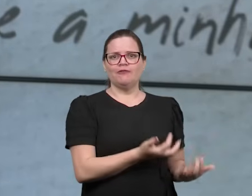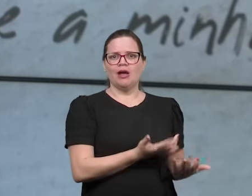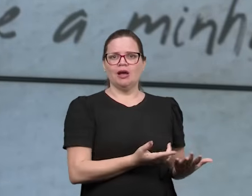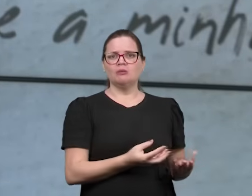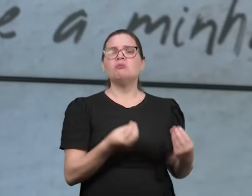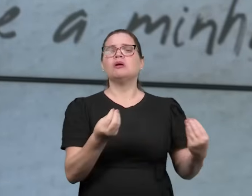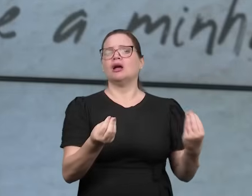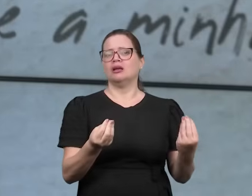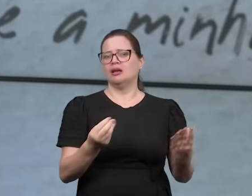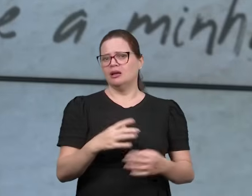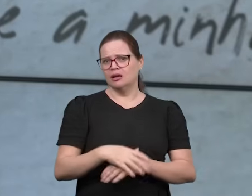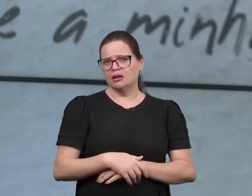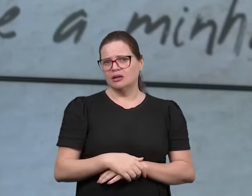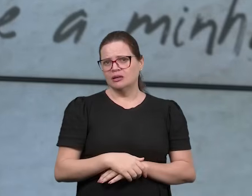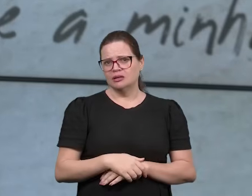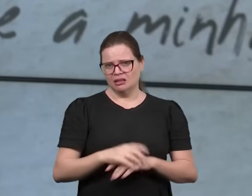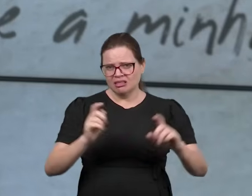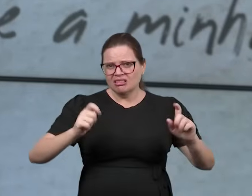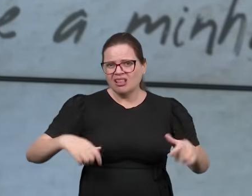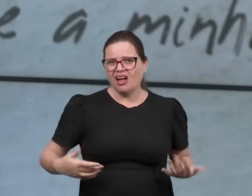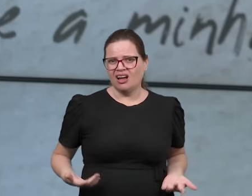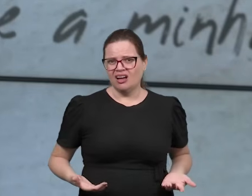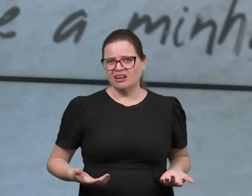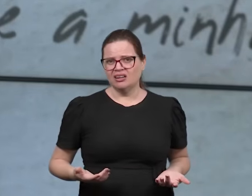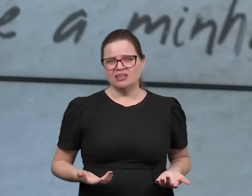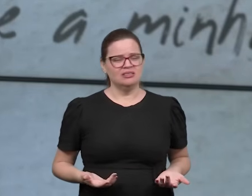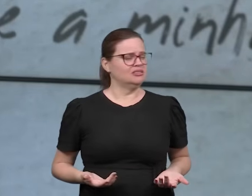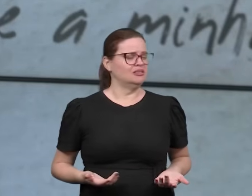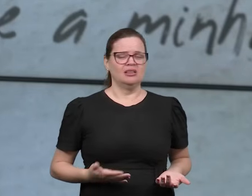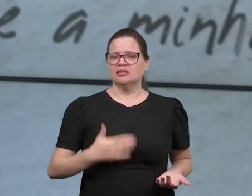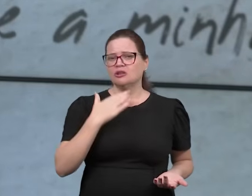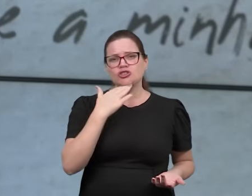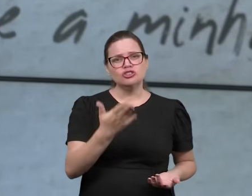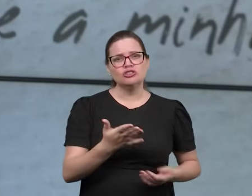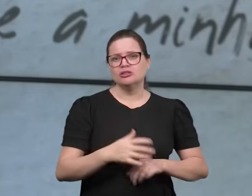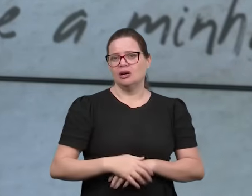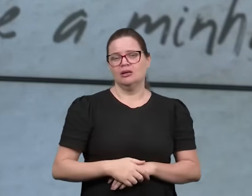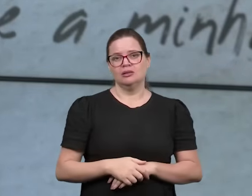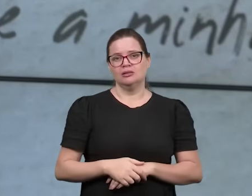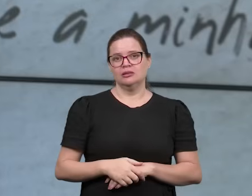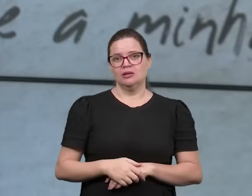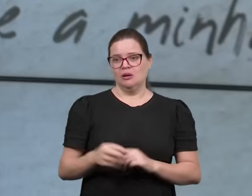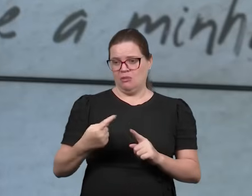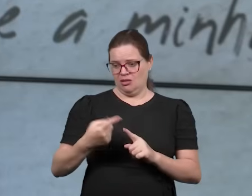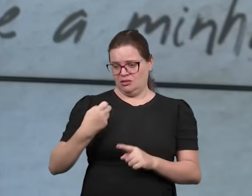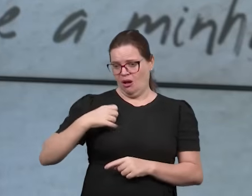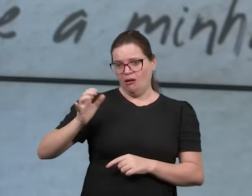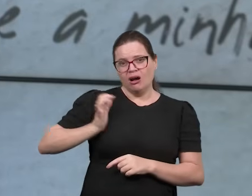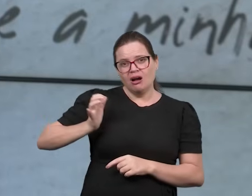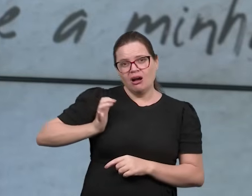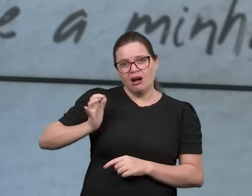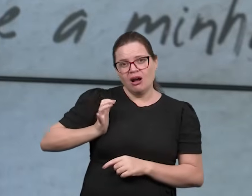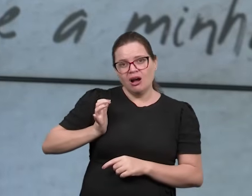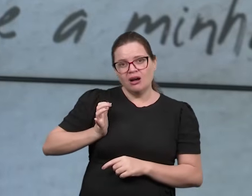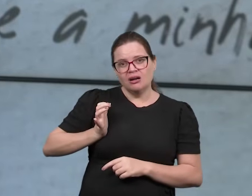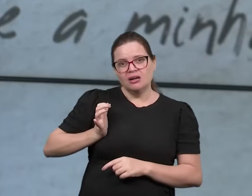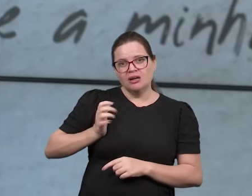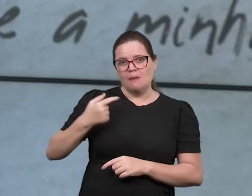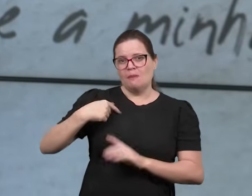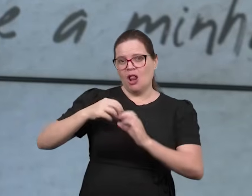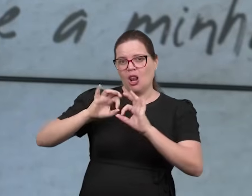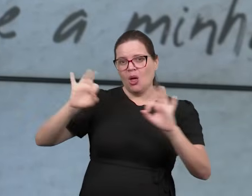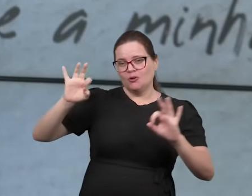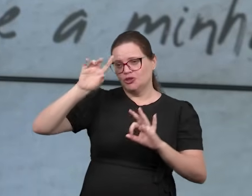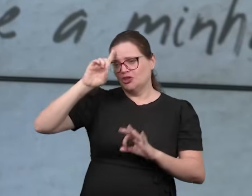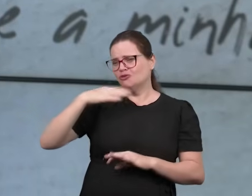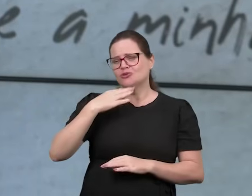todo sucesso, toda prosperidade, todo talento, sem a presença do Senhor. É o Senhor que traz alegria, é o Senhor